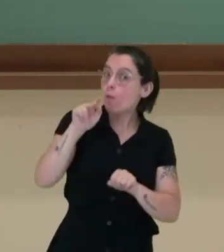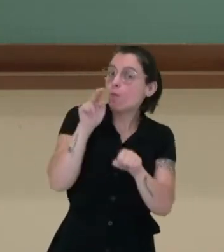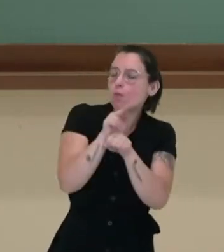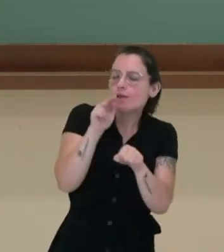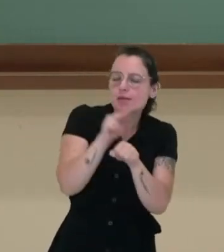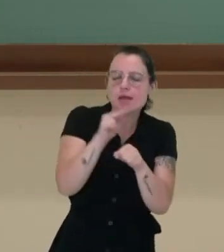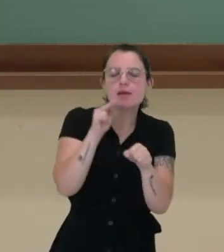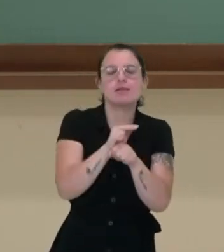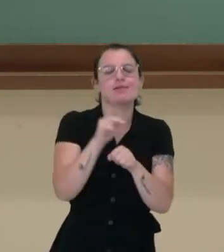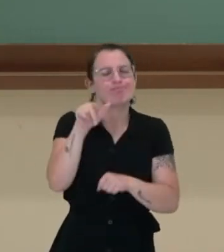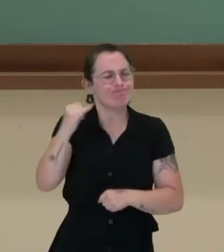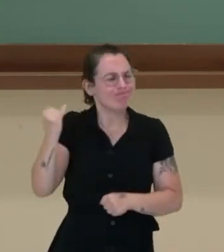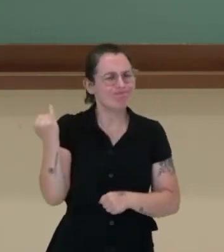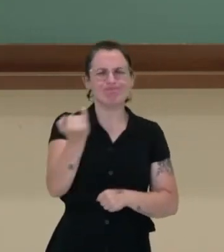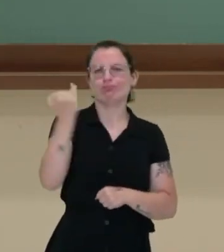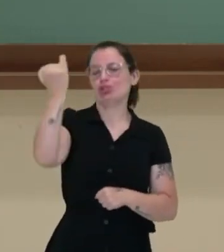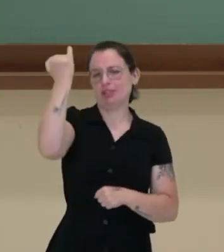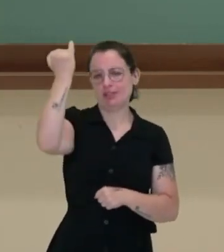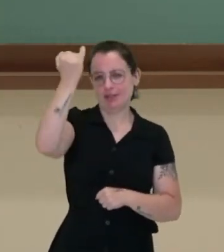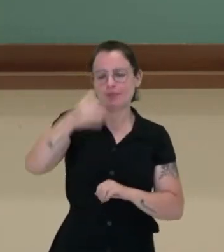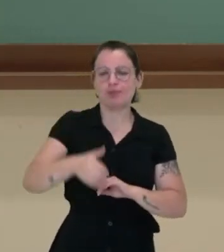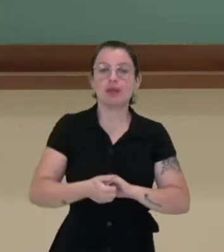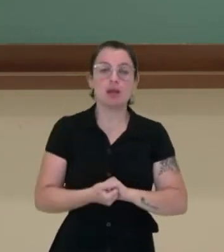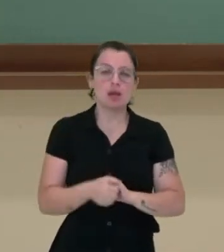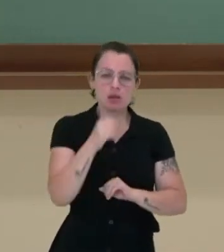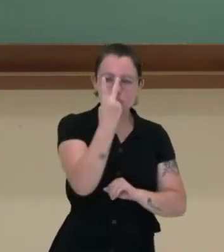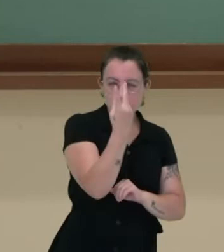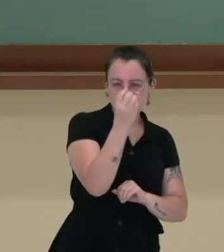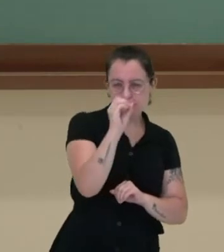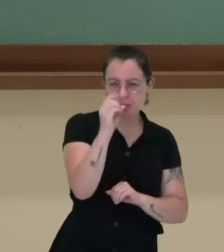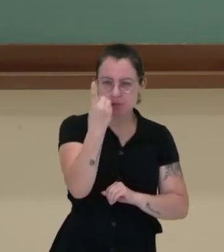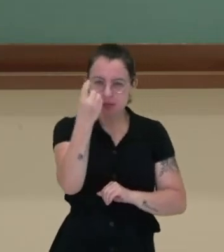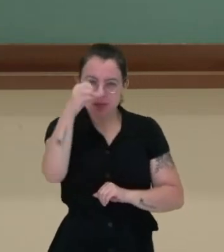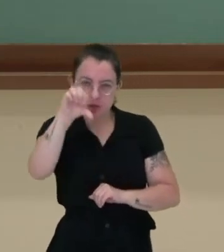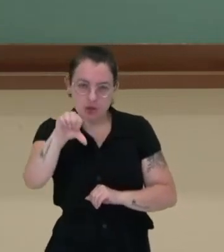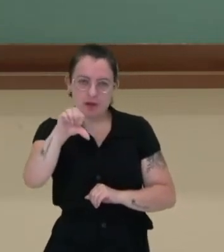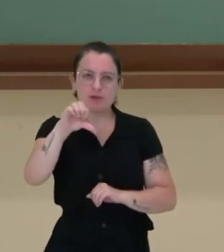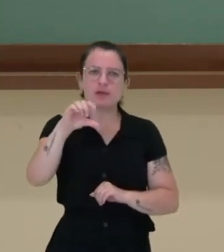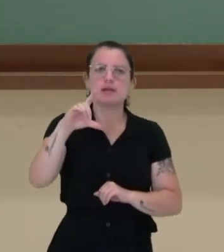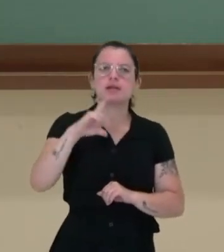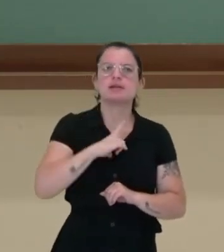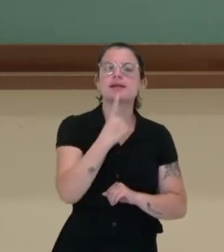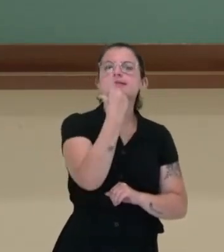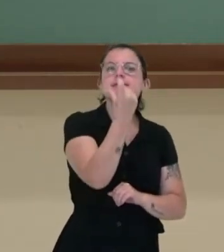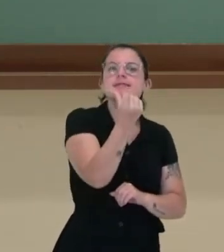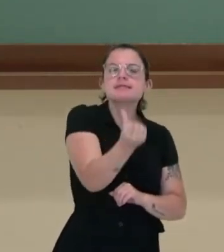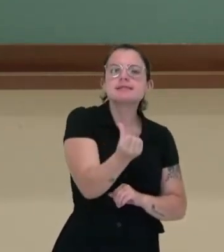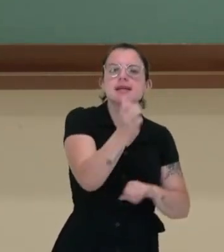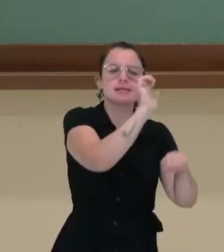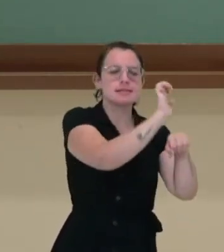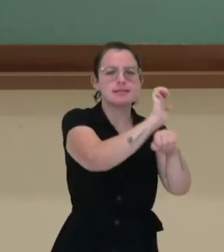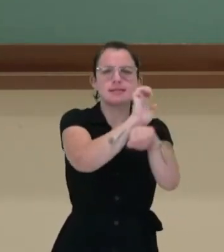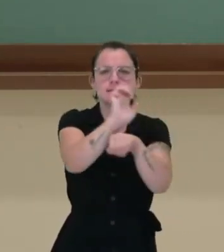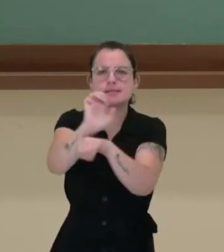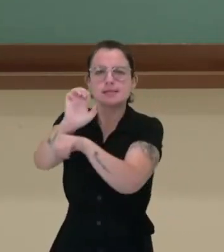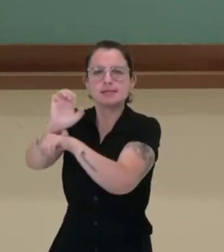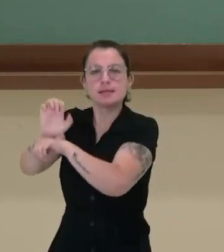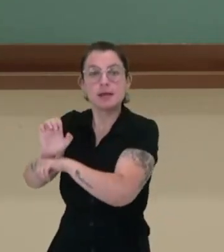importantes. Em 2019, 16 estados